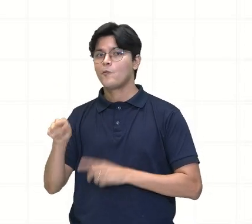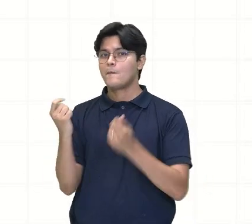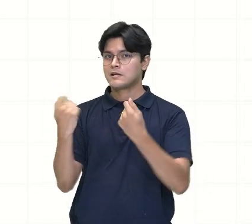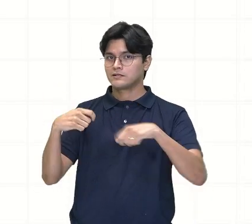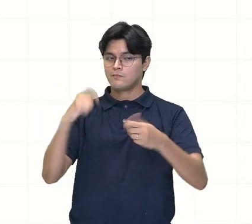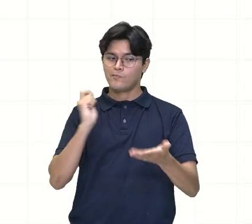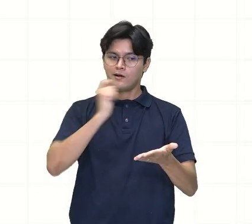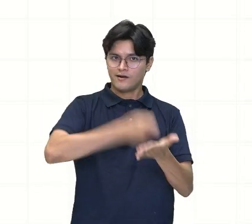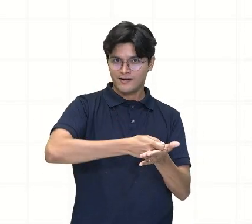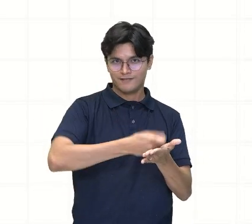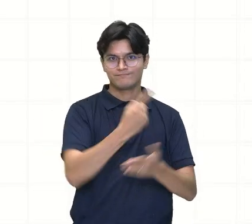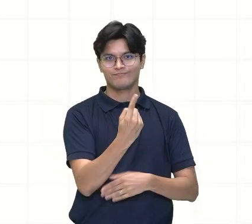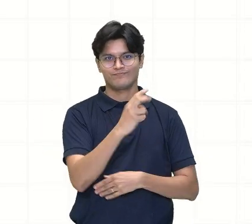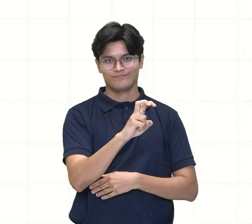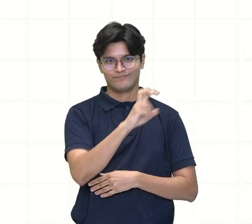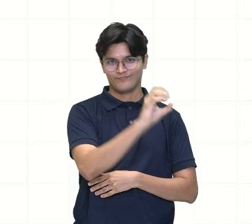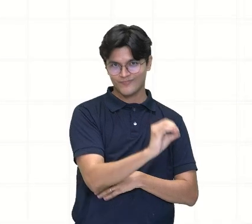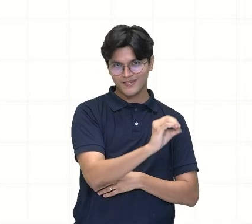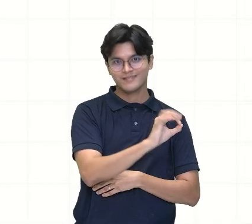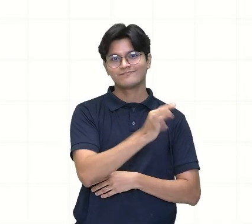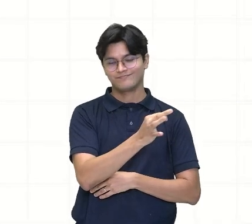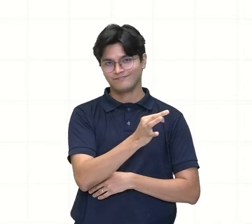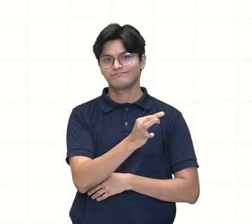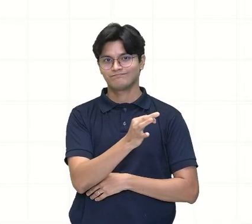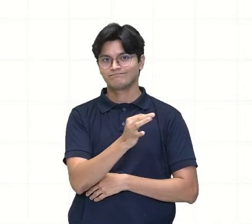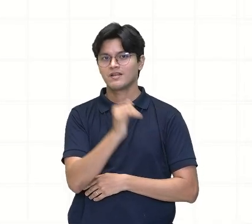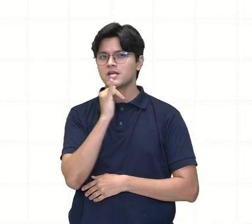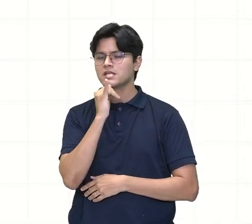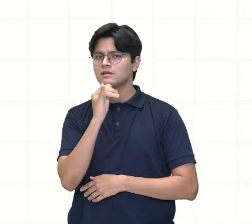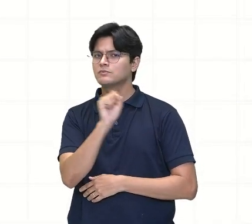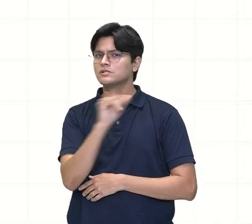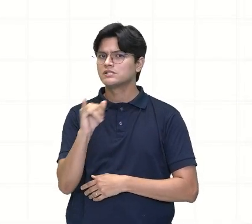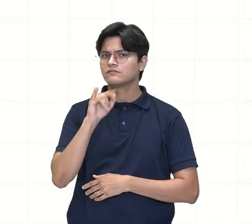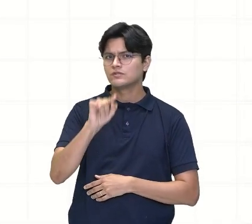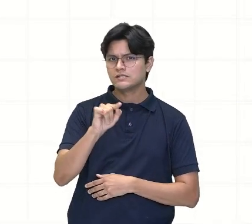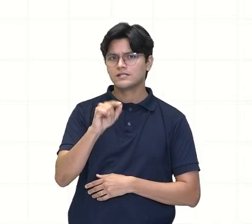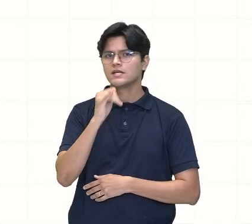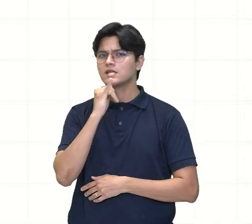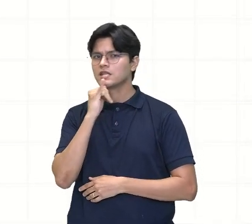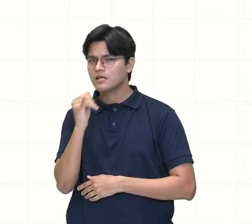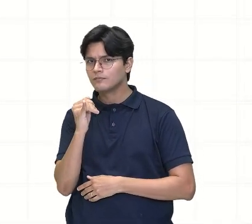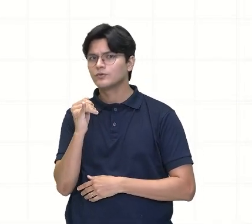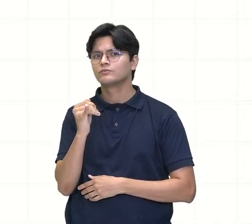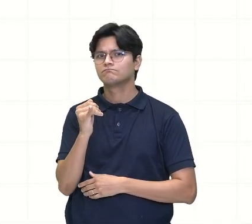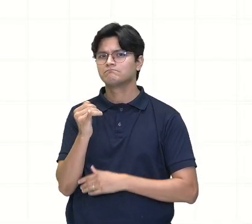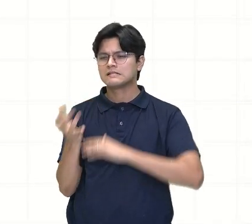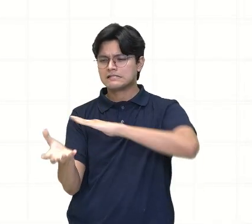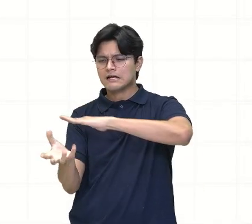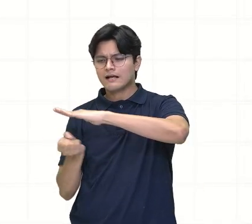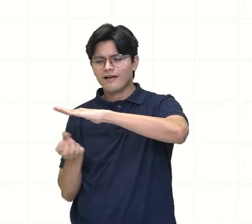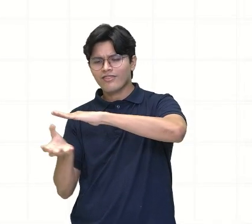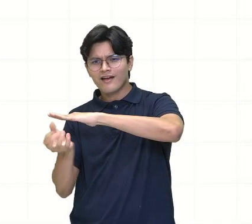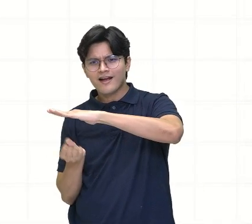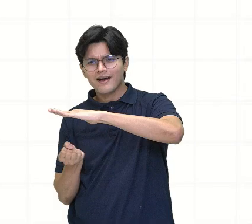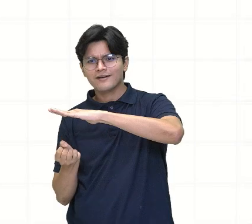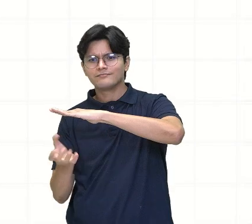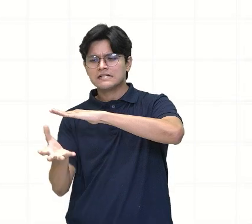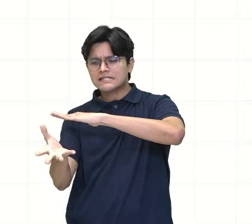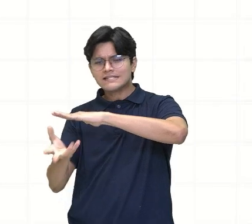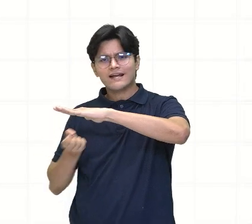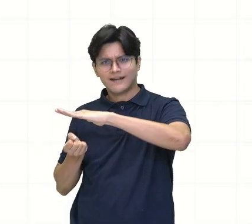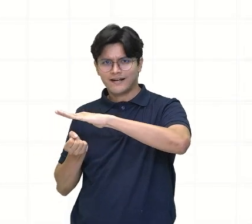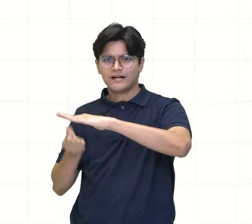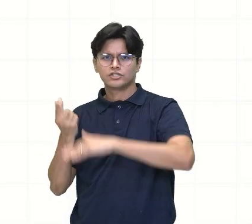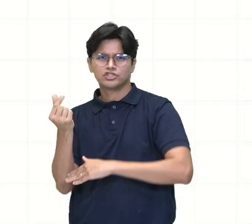você sacar mais do que você deposita, você vai ficar aqui, com saldo